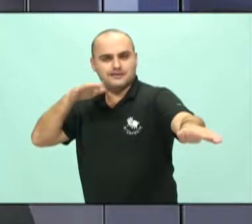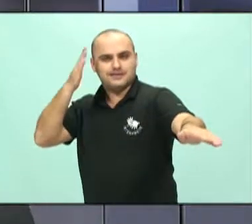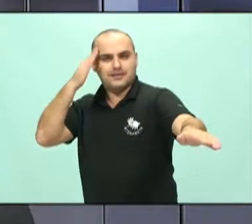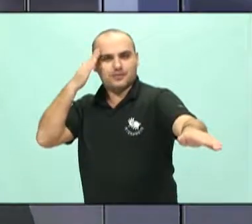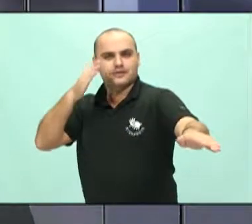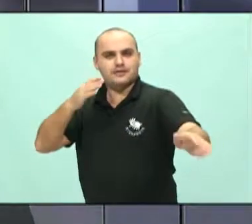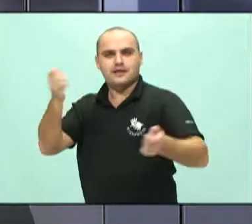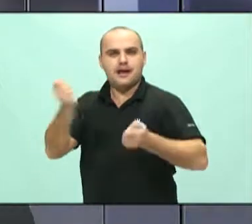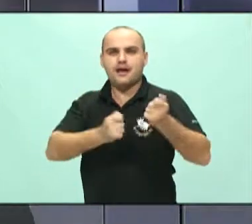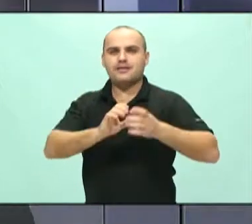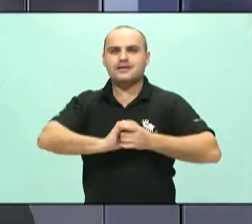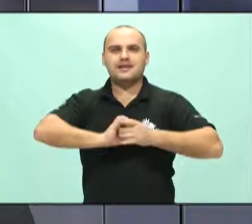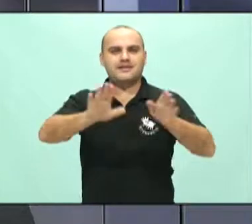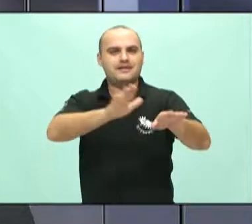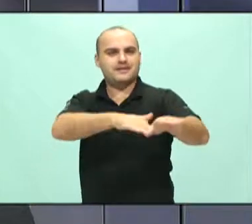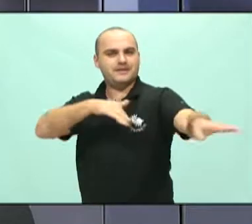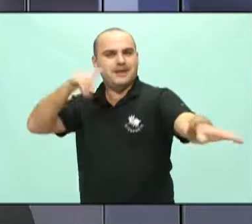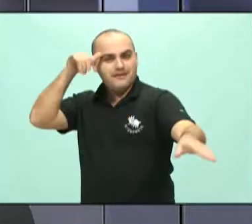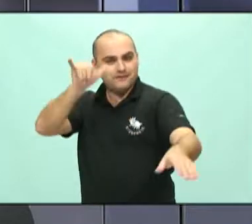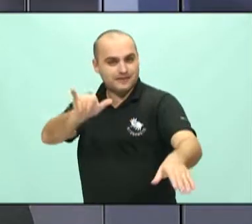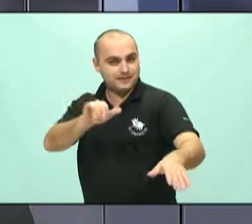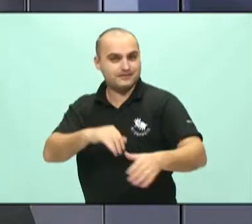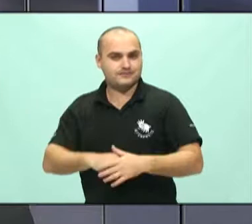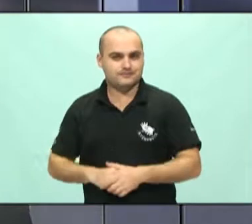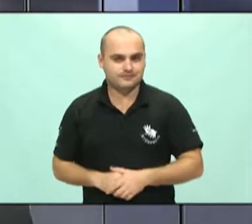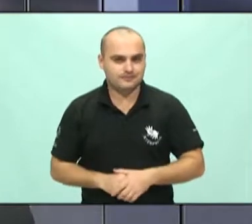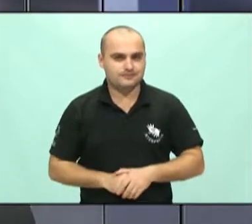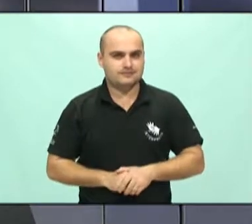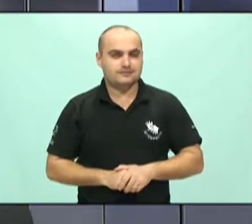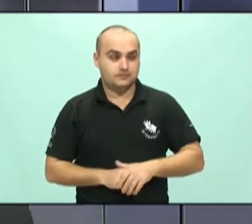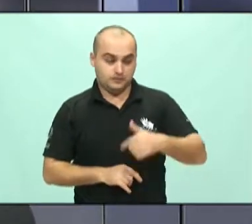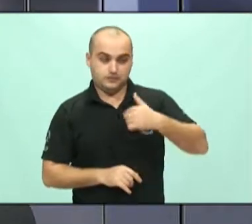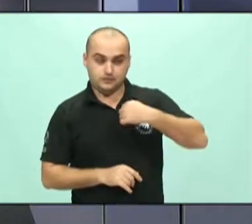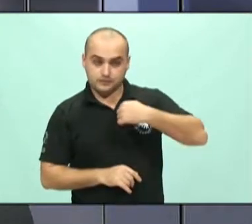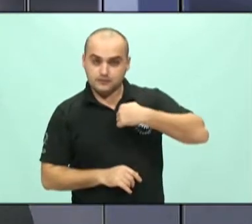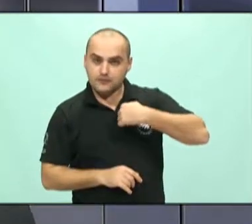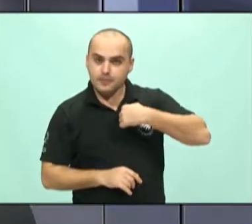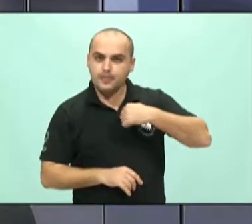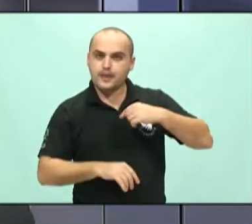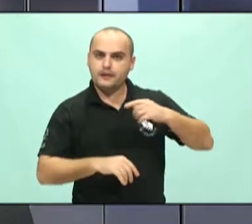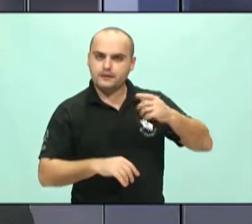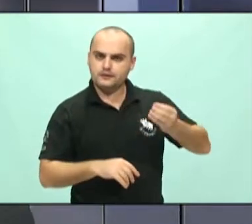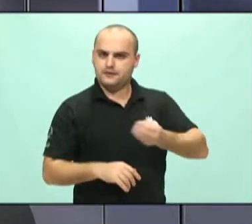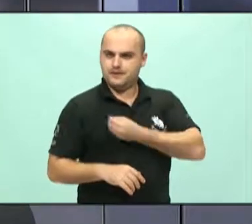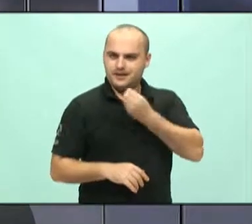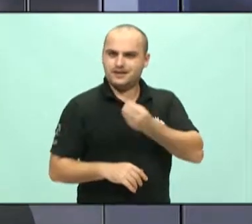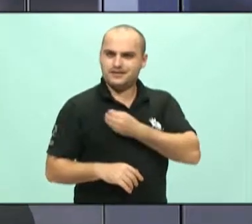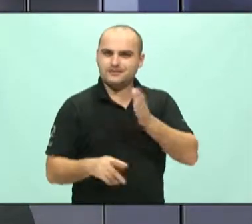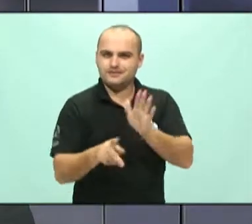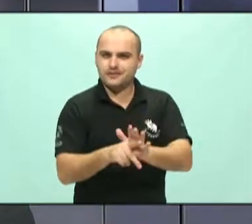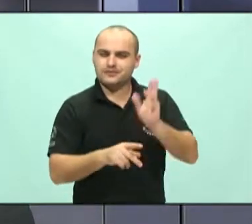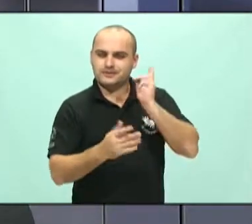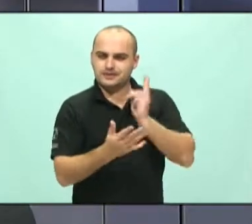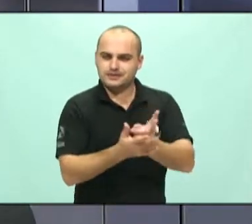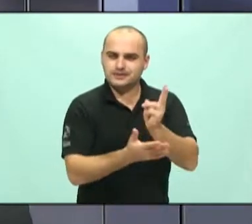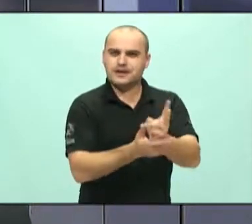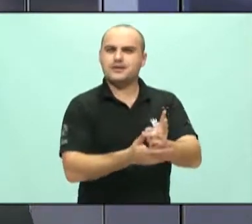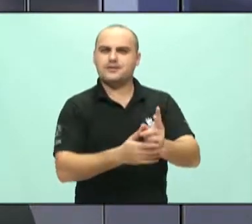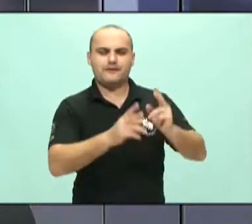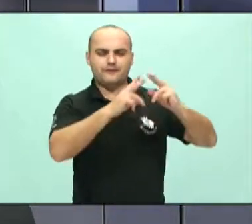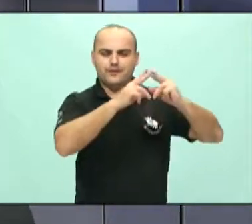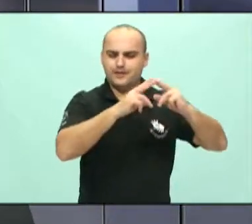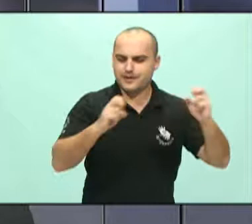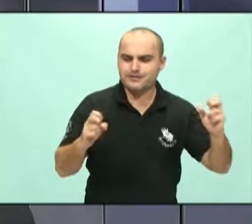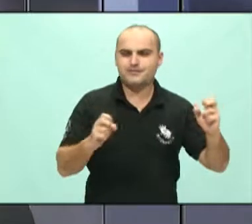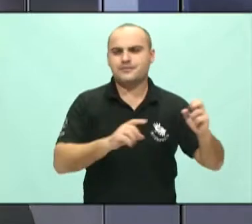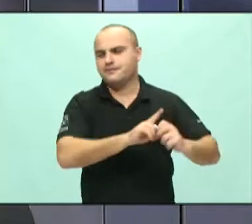Sabe, Carlos Antônio, a gente que vive essa vida de estrada o tempo inteiro, Florianópolis é